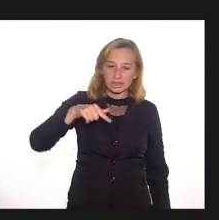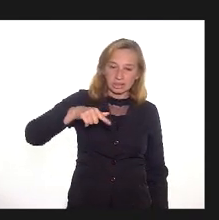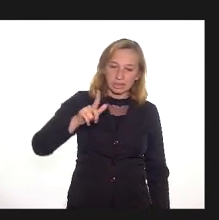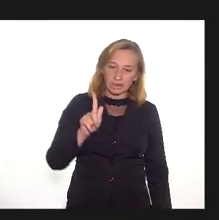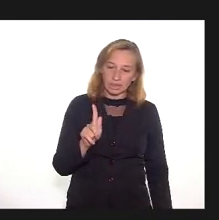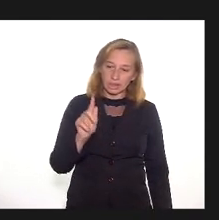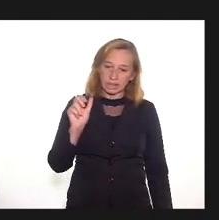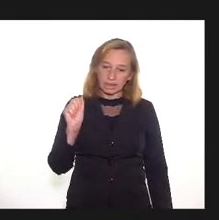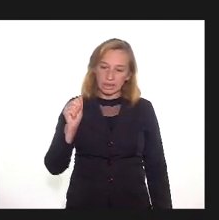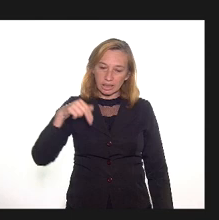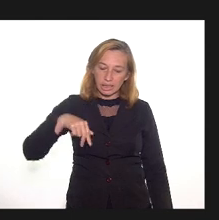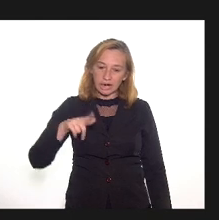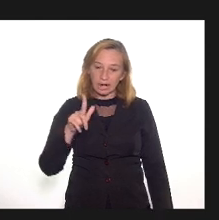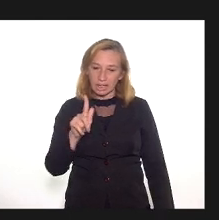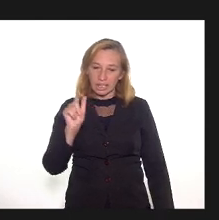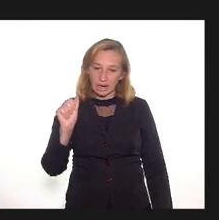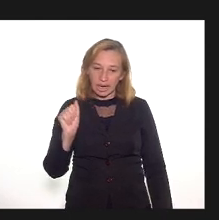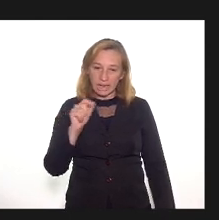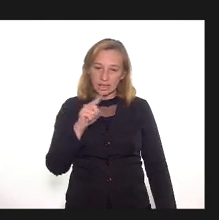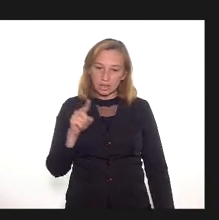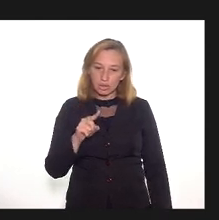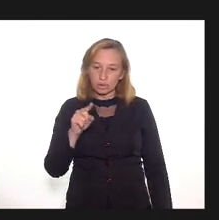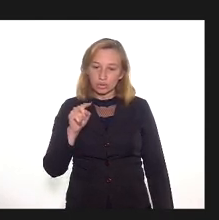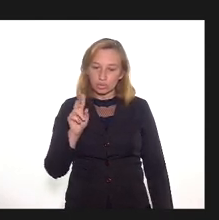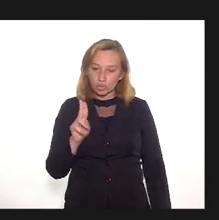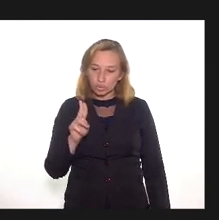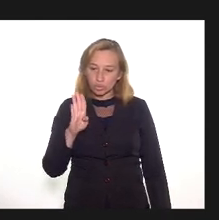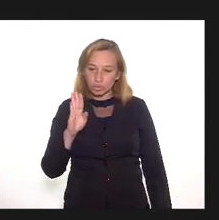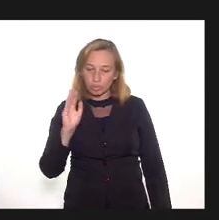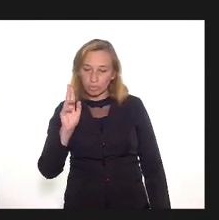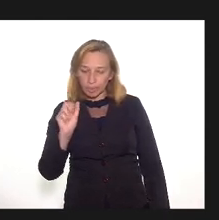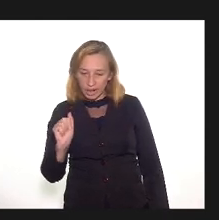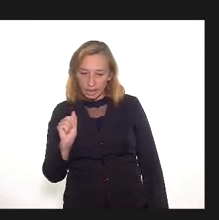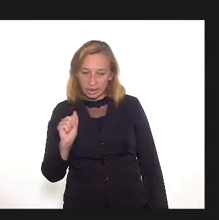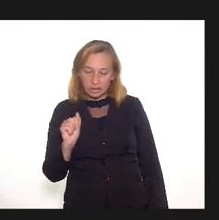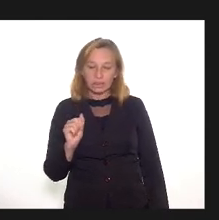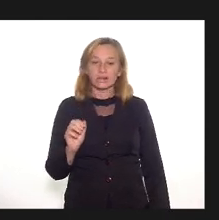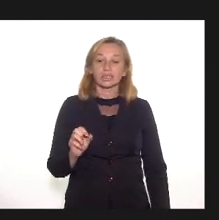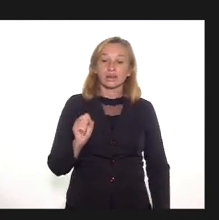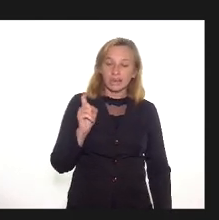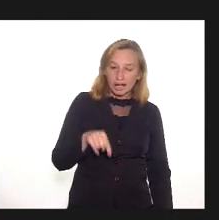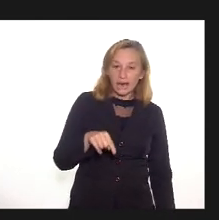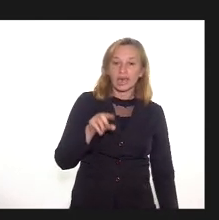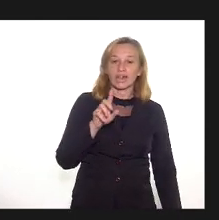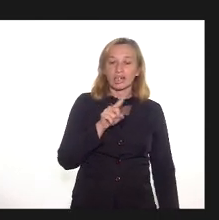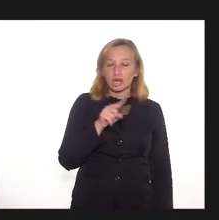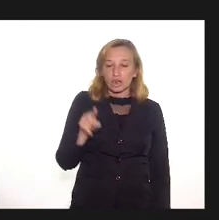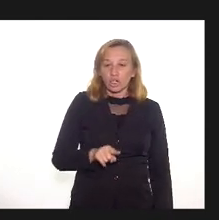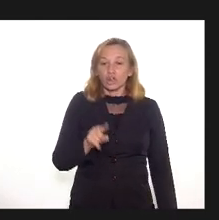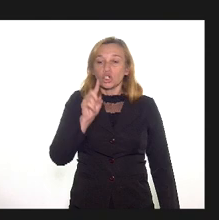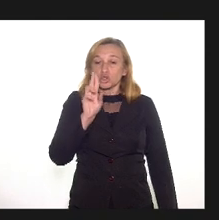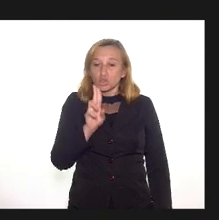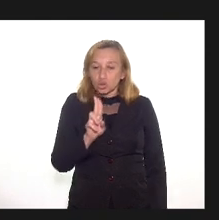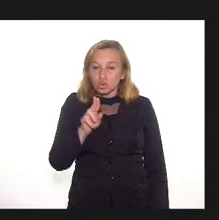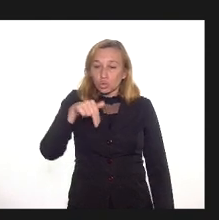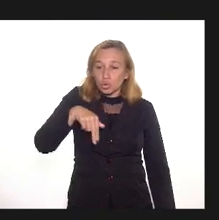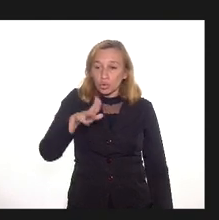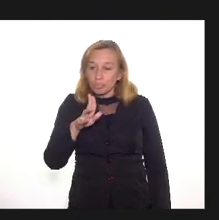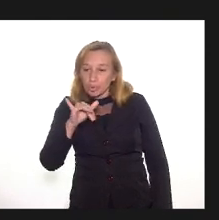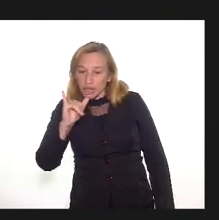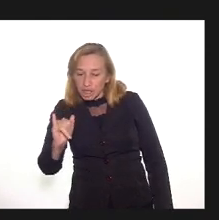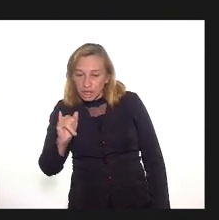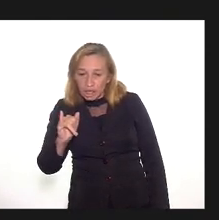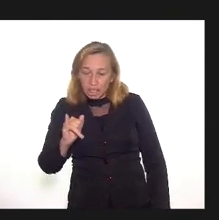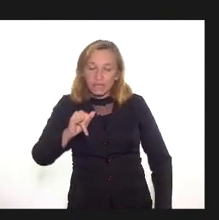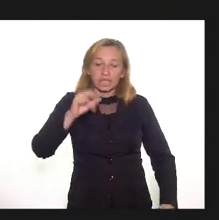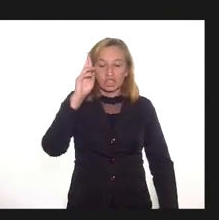posteriormente zumbi entraram no rol dos grandes comandantes do quilombo